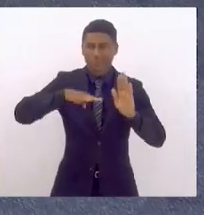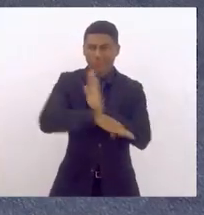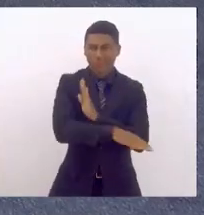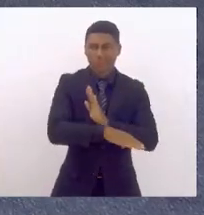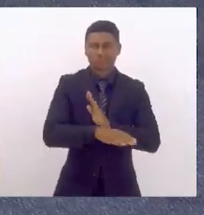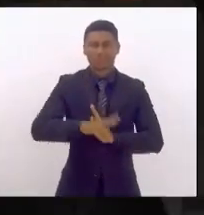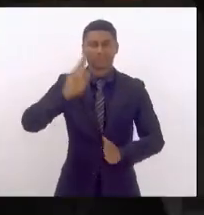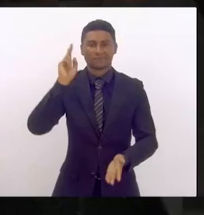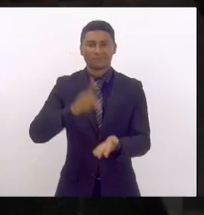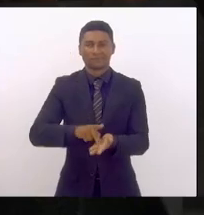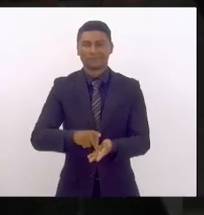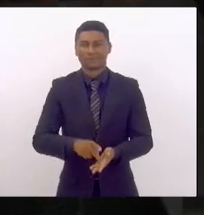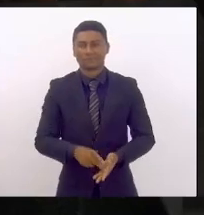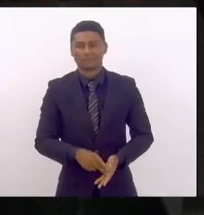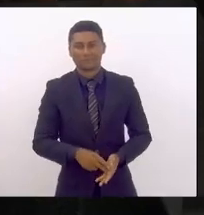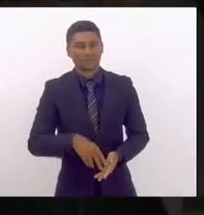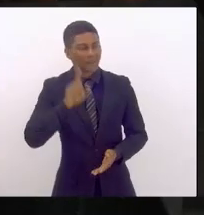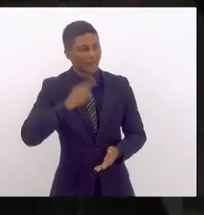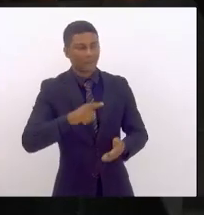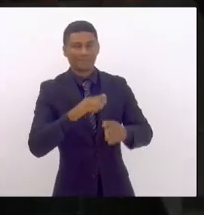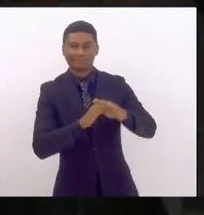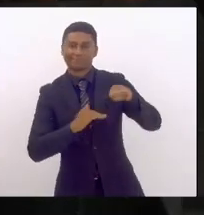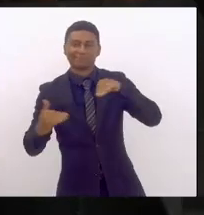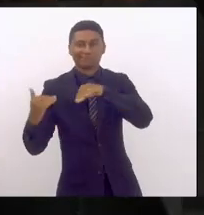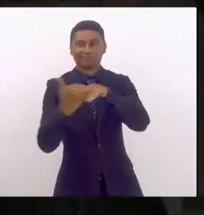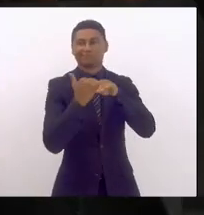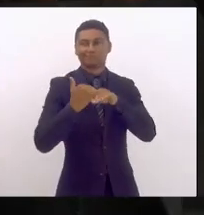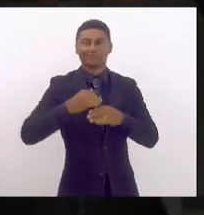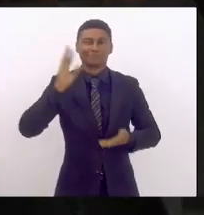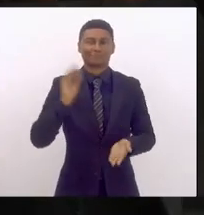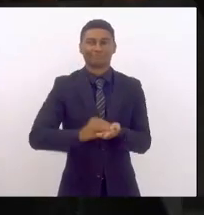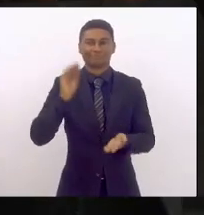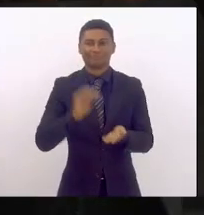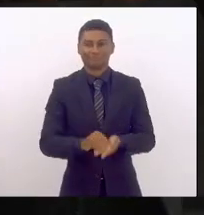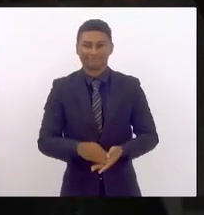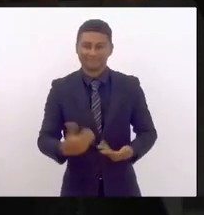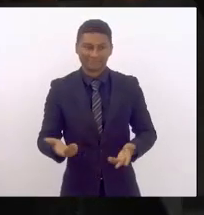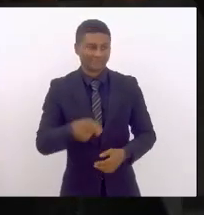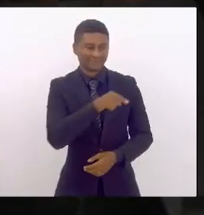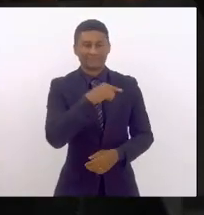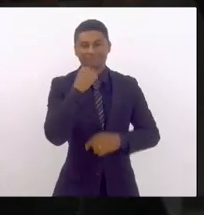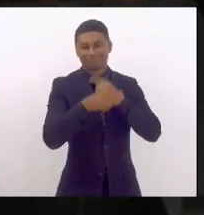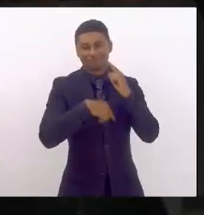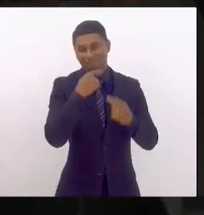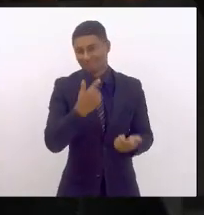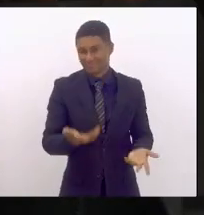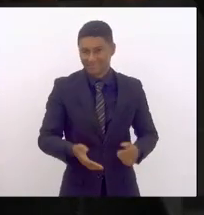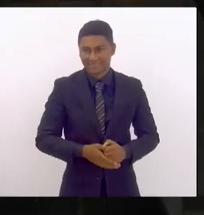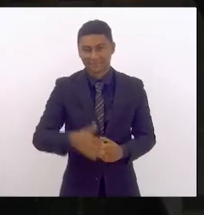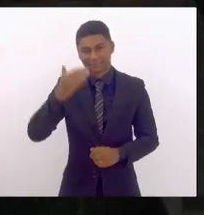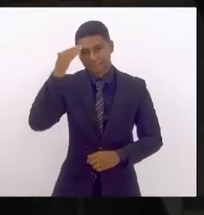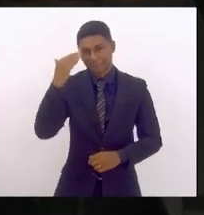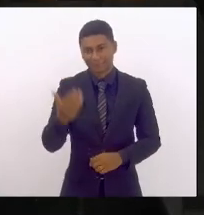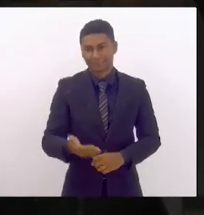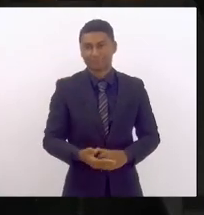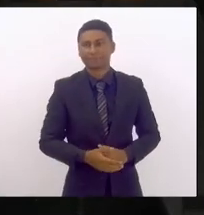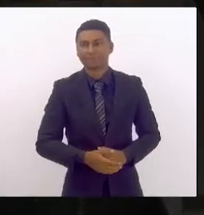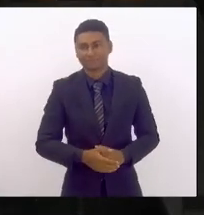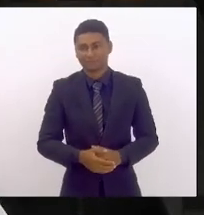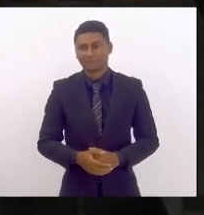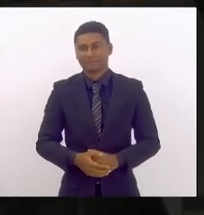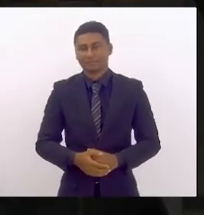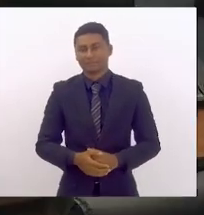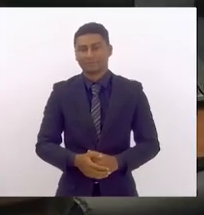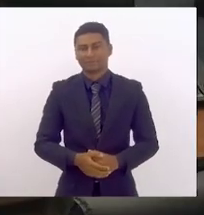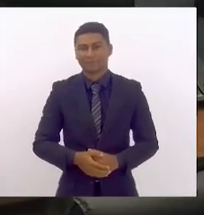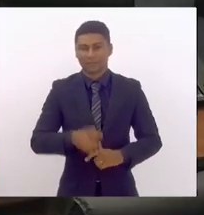é a famosa paridade ela não usufruiu obrigado senhora Presidente pelo